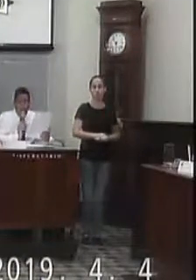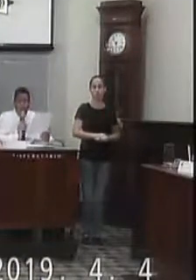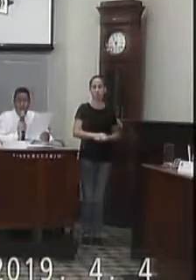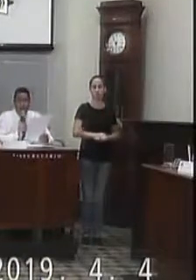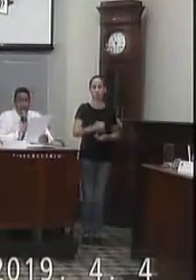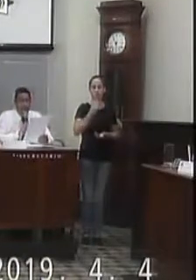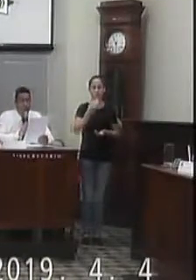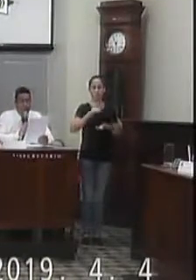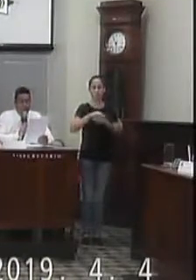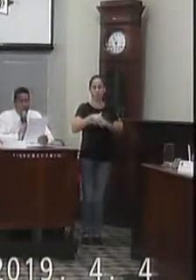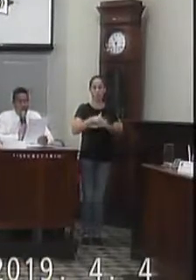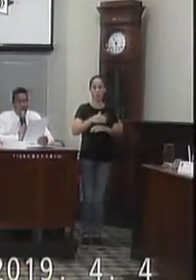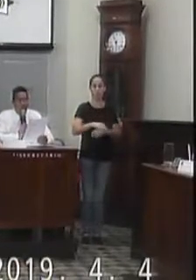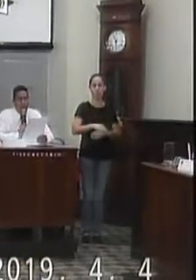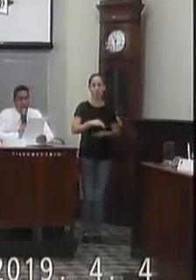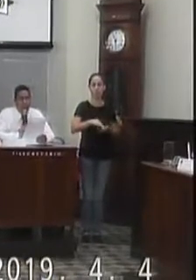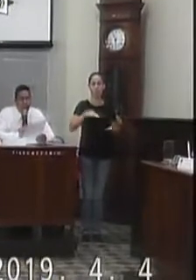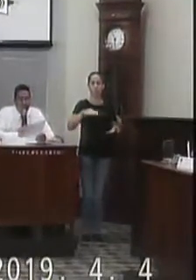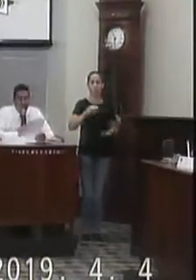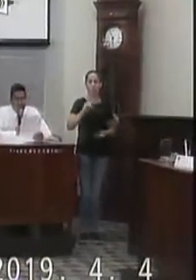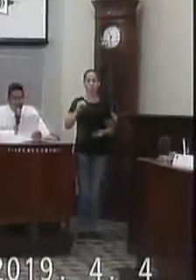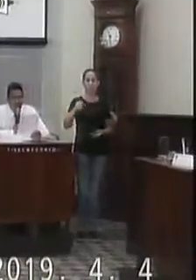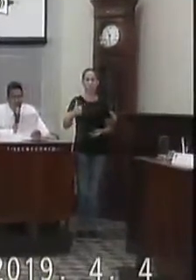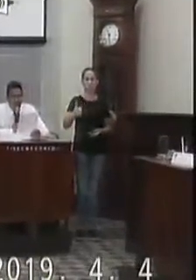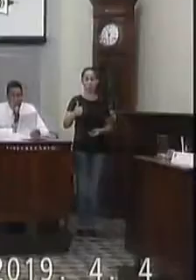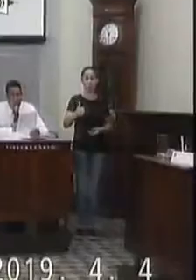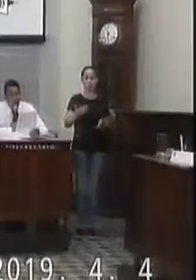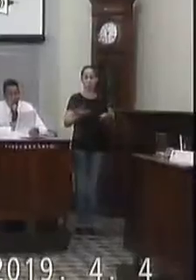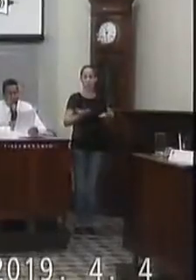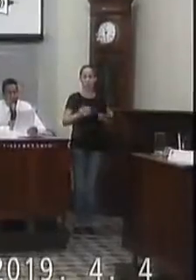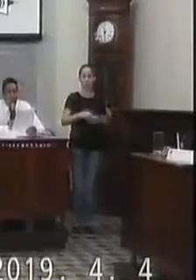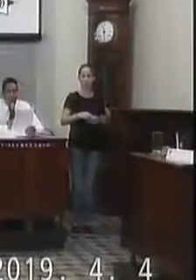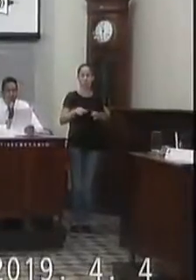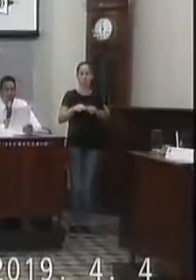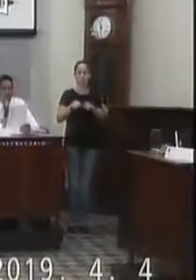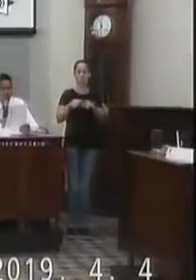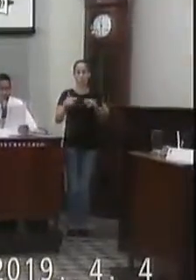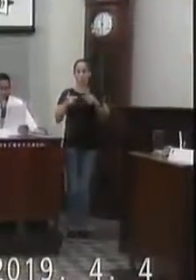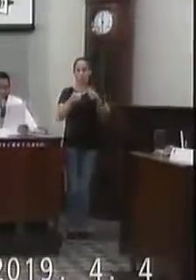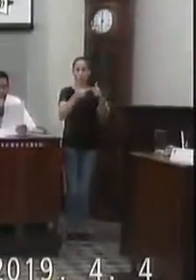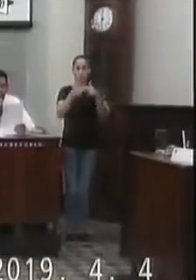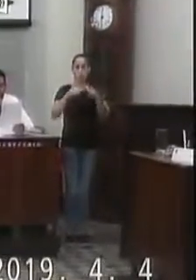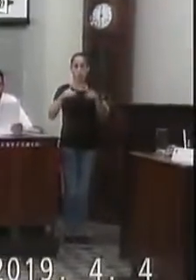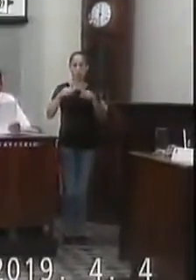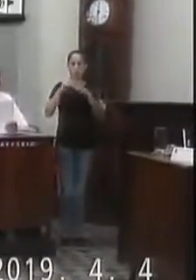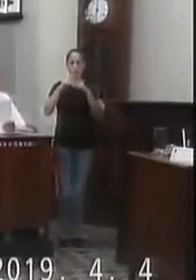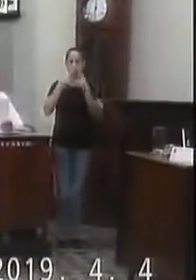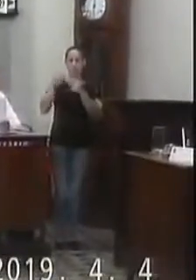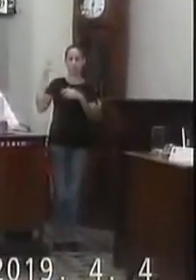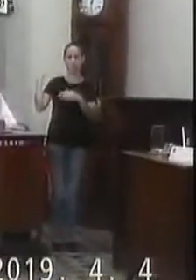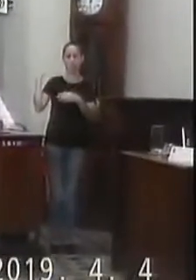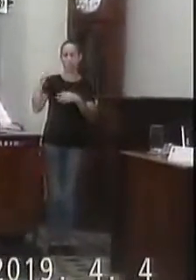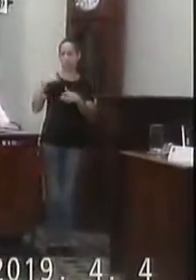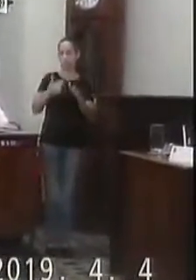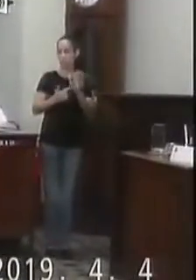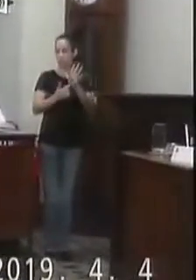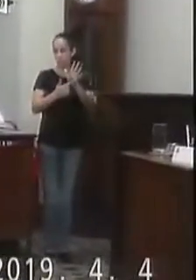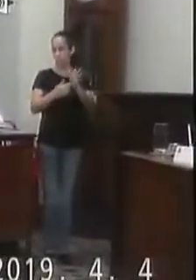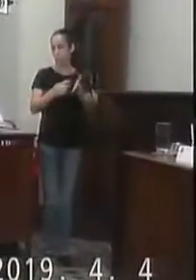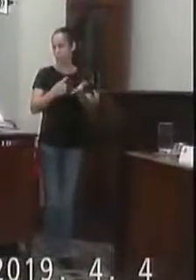Boa noite, memorando 001 do expediente. Conforme acordado em sessão ordinária, apresento a agenda